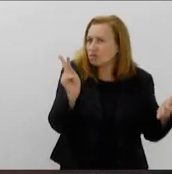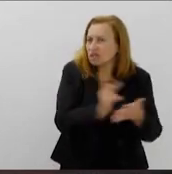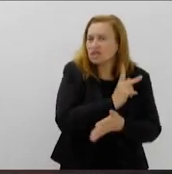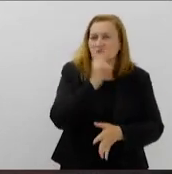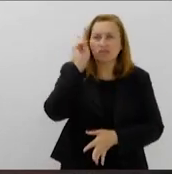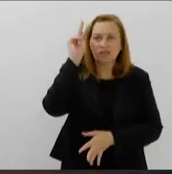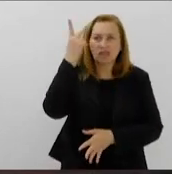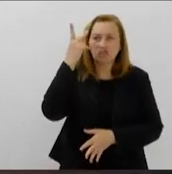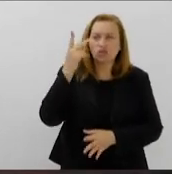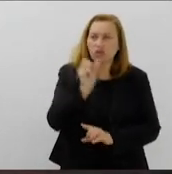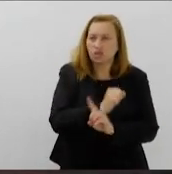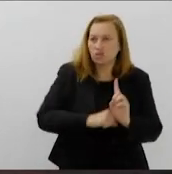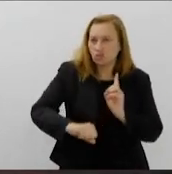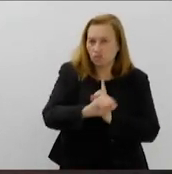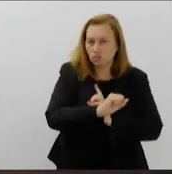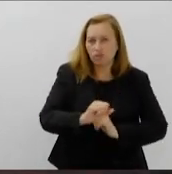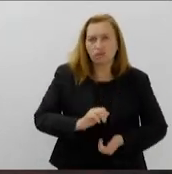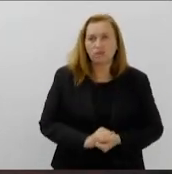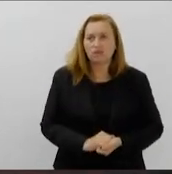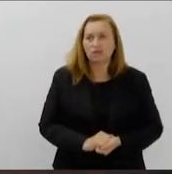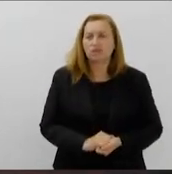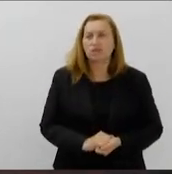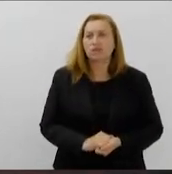da humanidade.